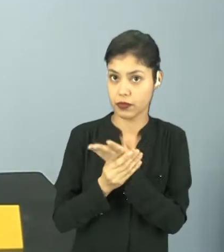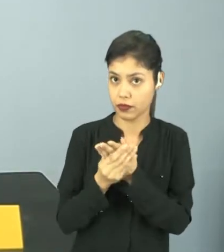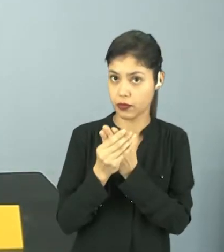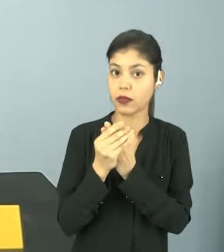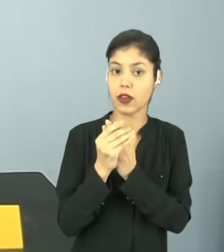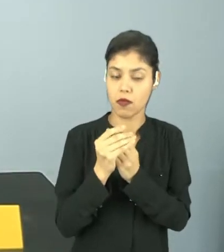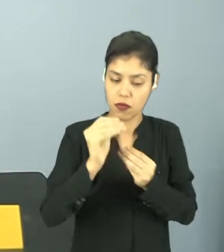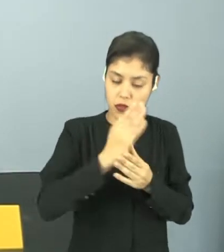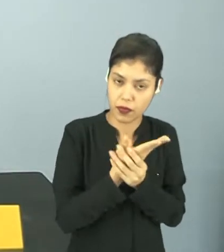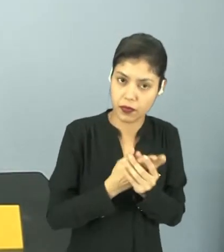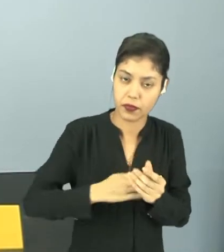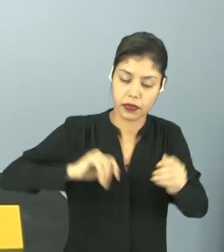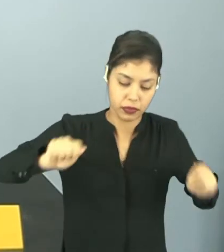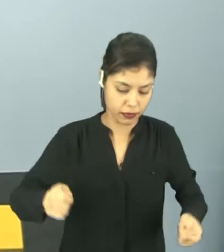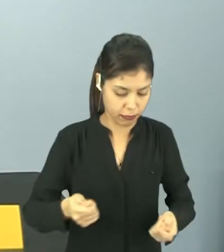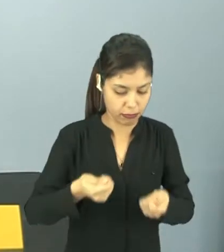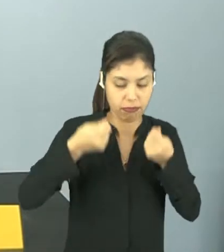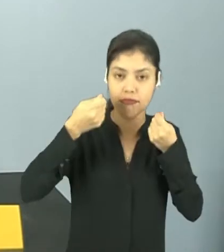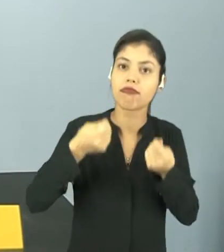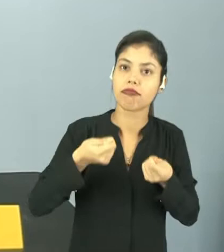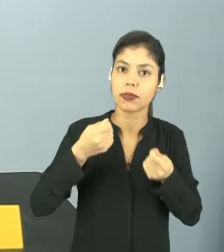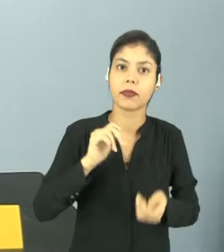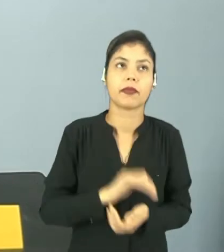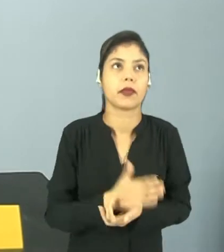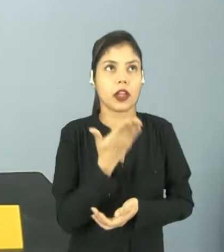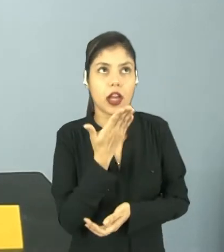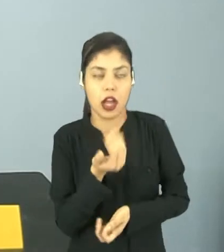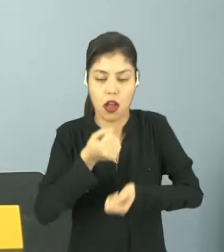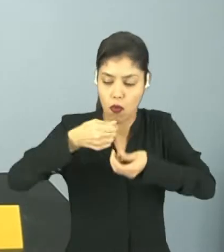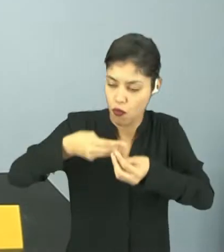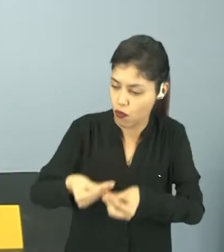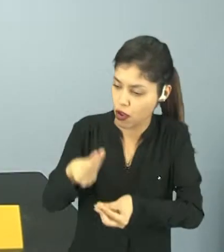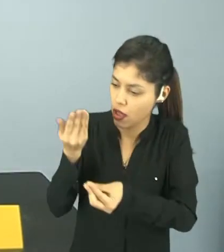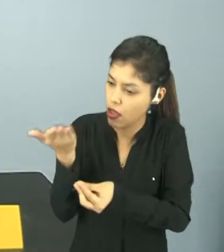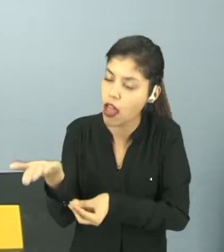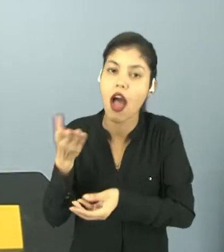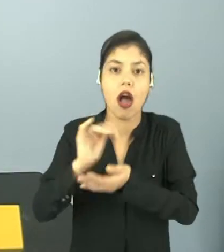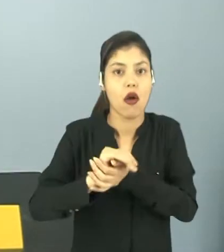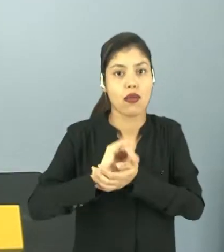fazendo o quê? Coletando, alimentando os animais.